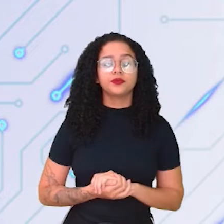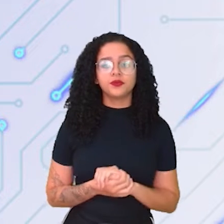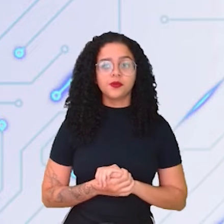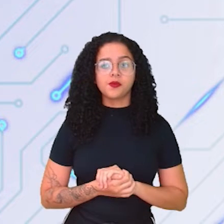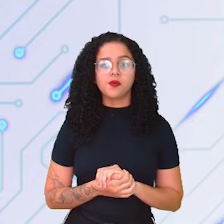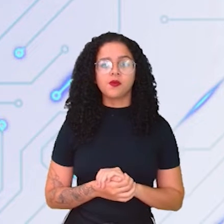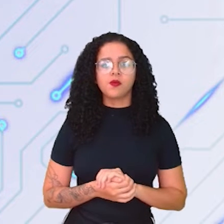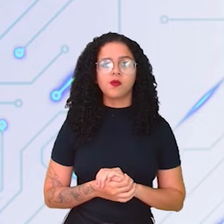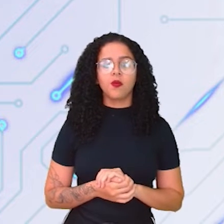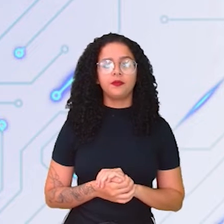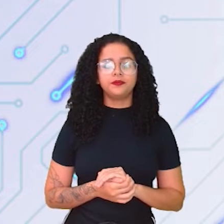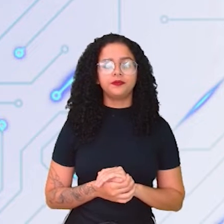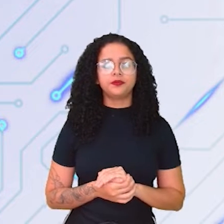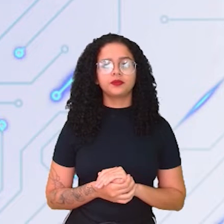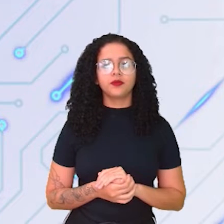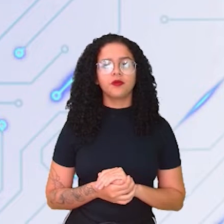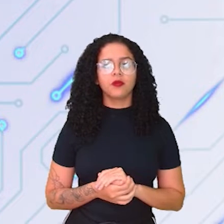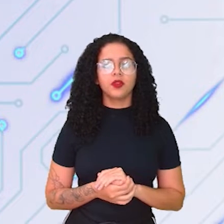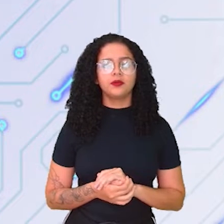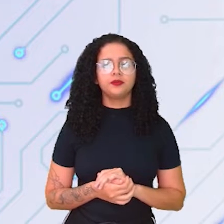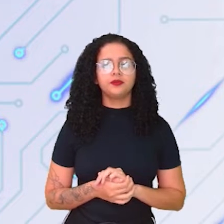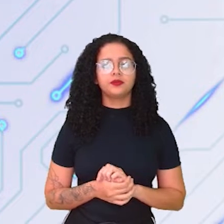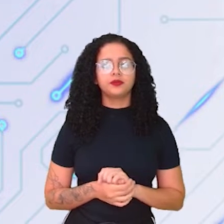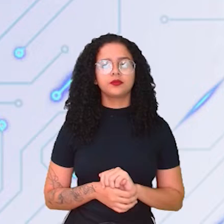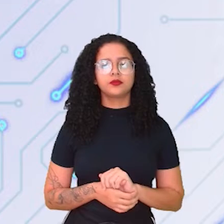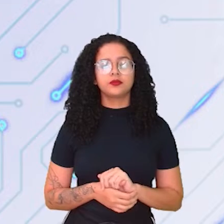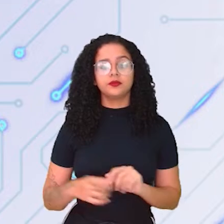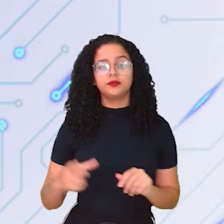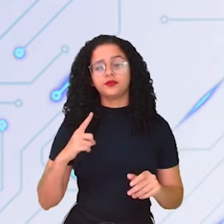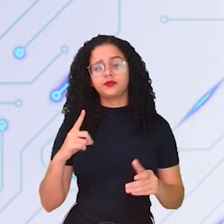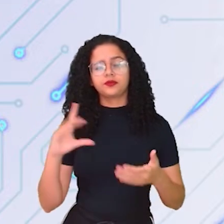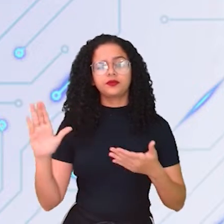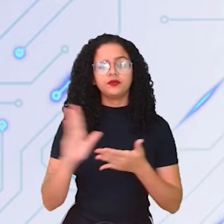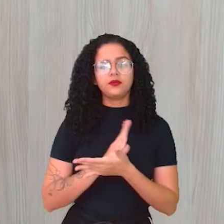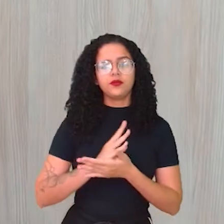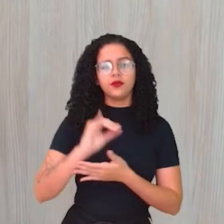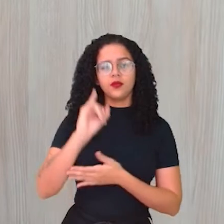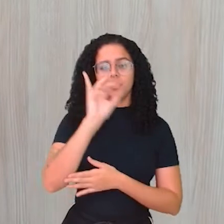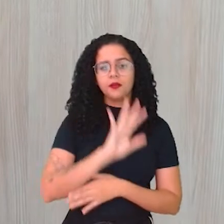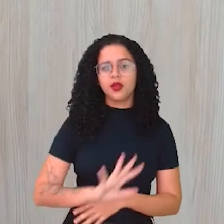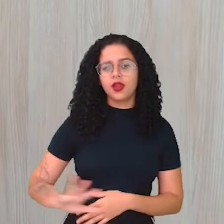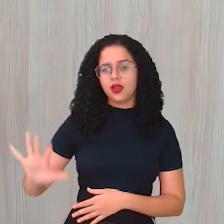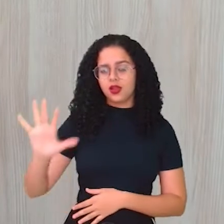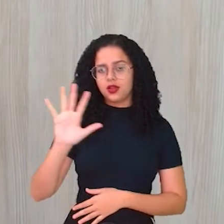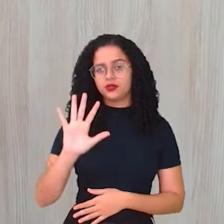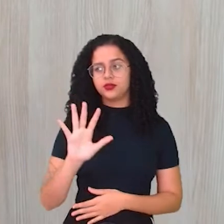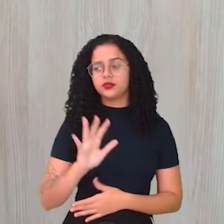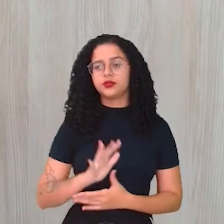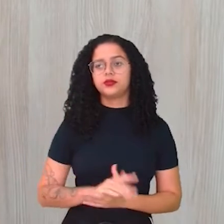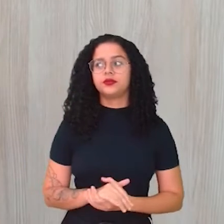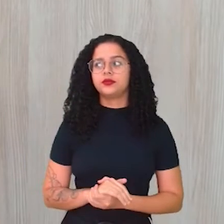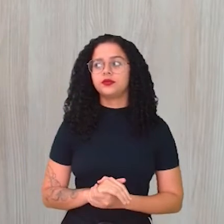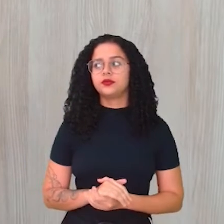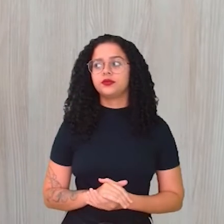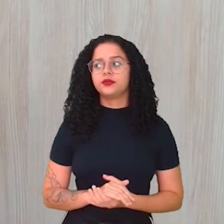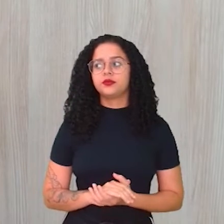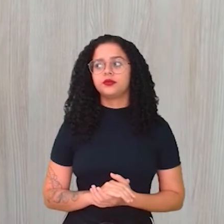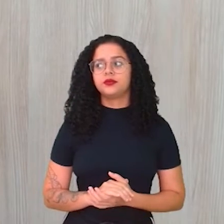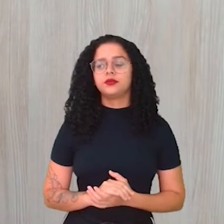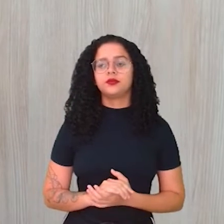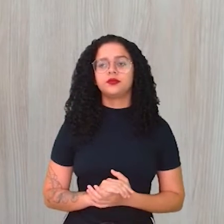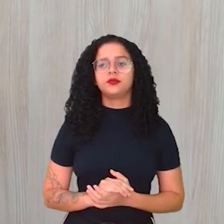o próximo slide, temos algumas imagens. Passa aí, por favor, Jonas.